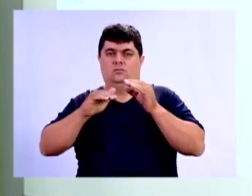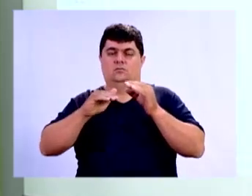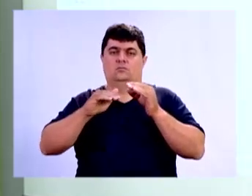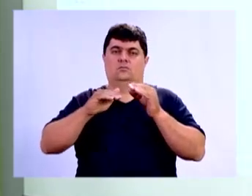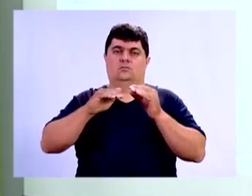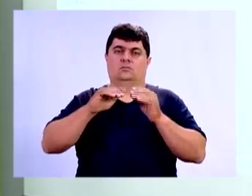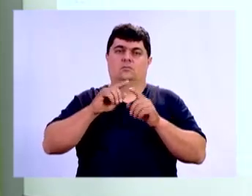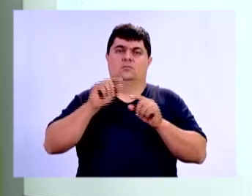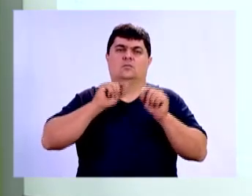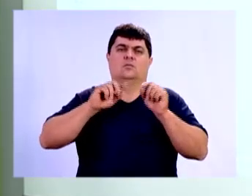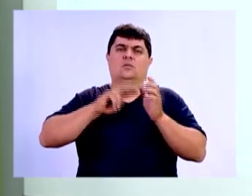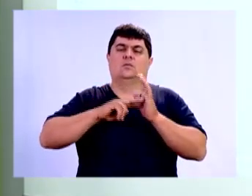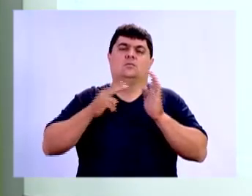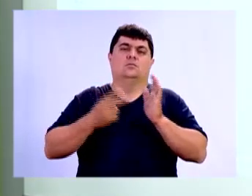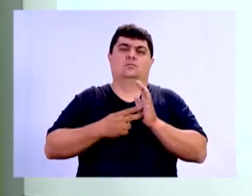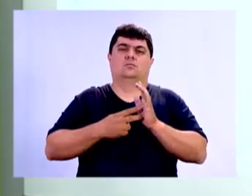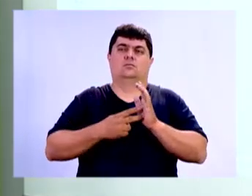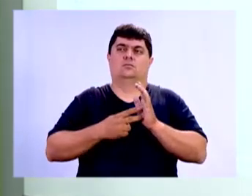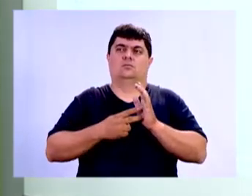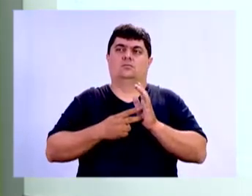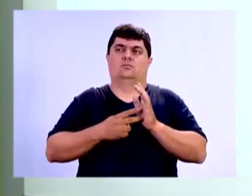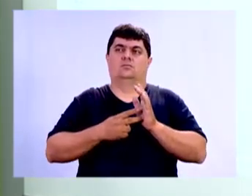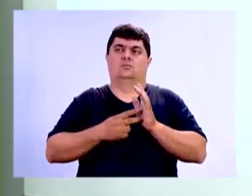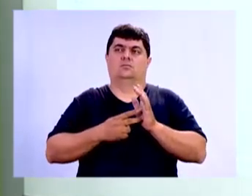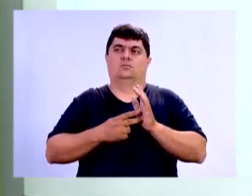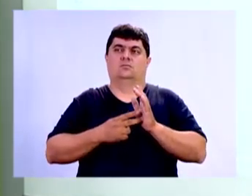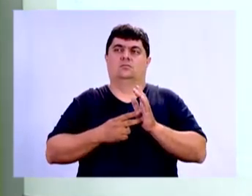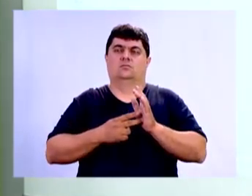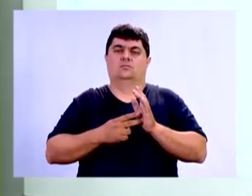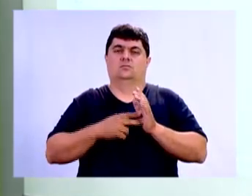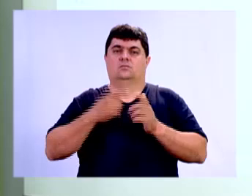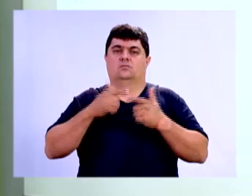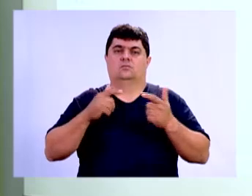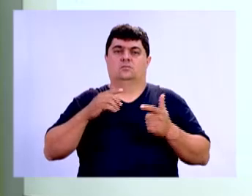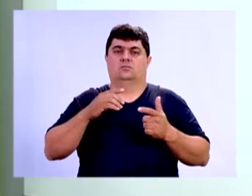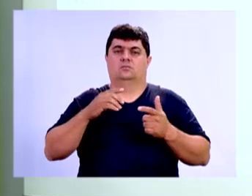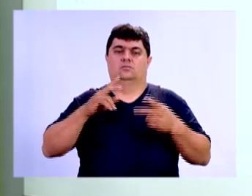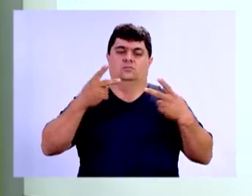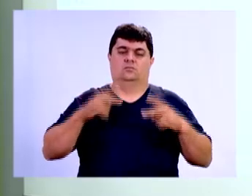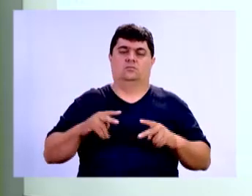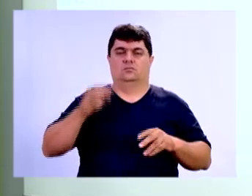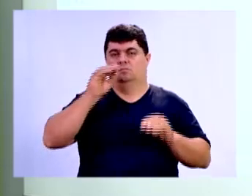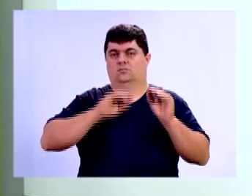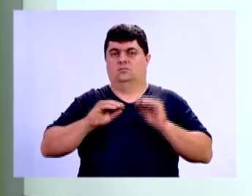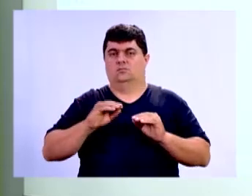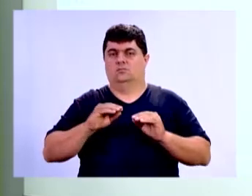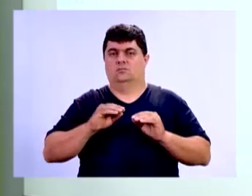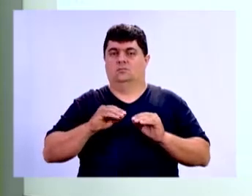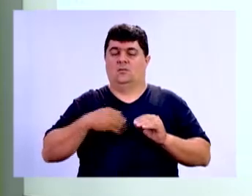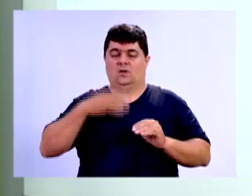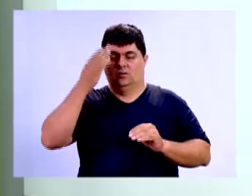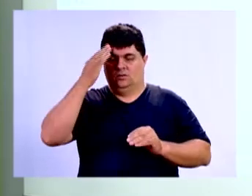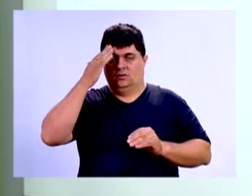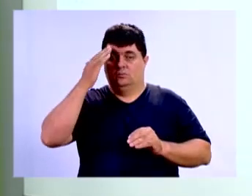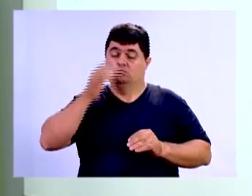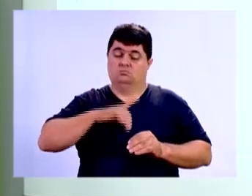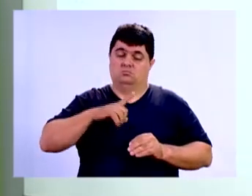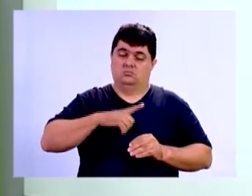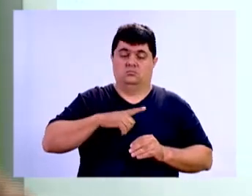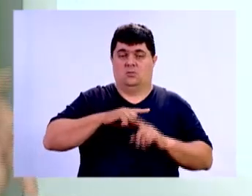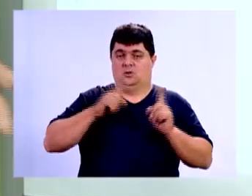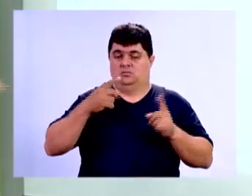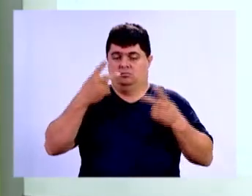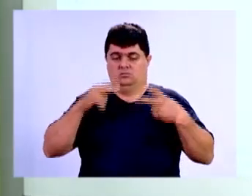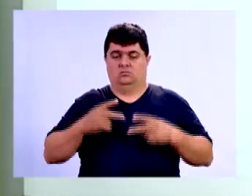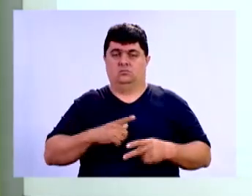abstrato, o que significa o método abstrato? Tá sem código lá dentro. Eu só sei que existe aquele método, mas não tem nenhuma